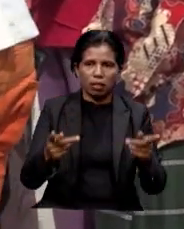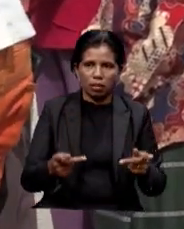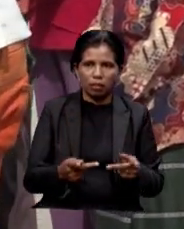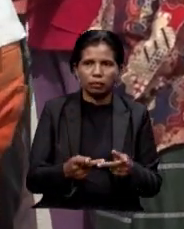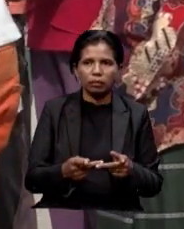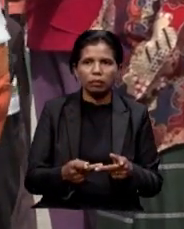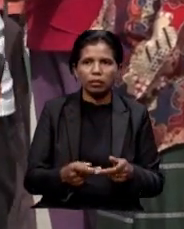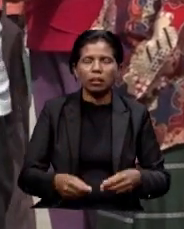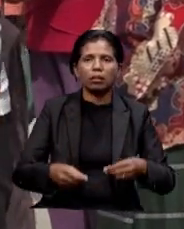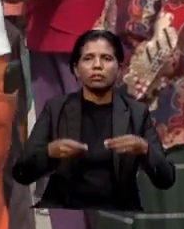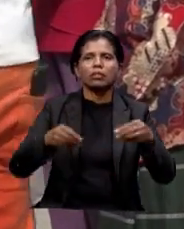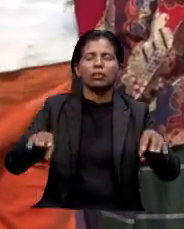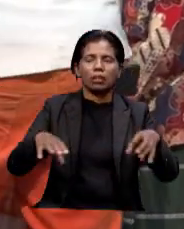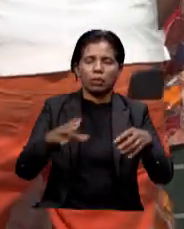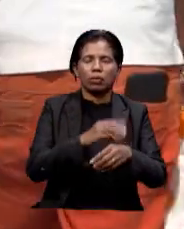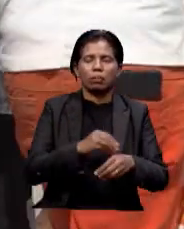Hudi festeza.